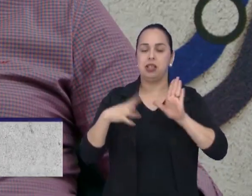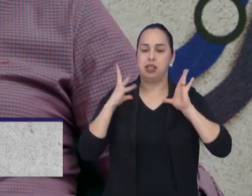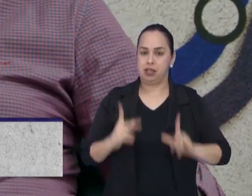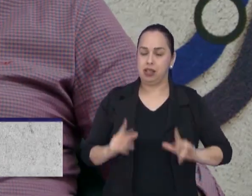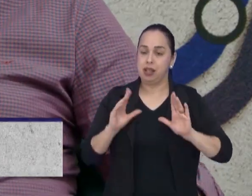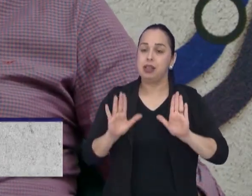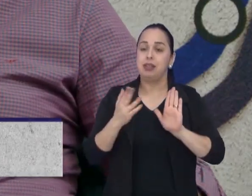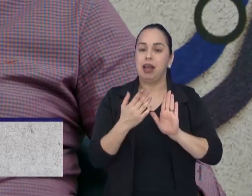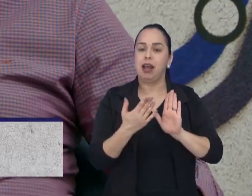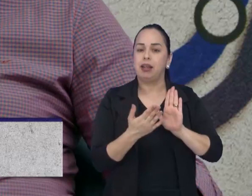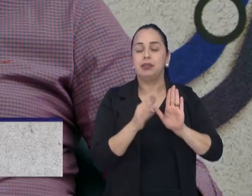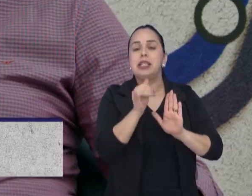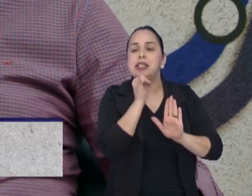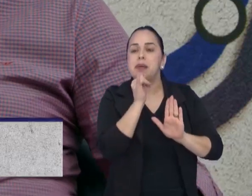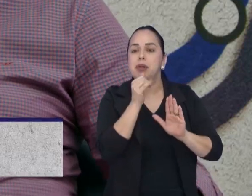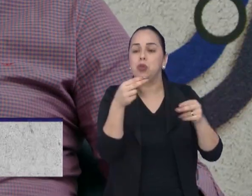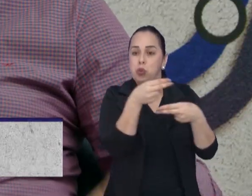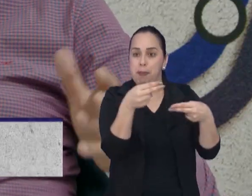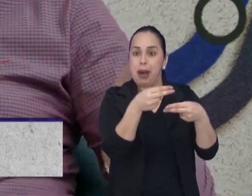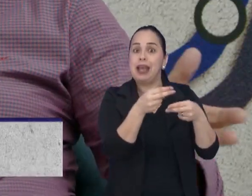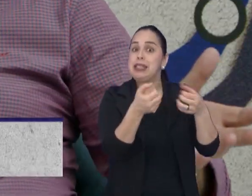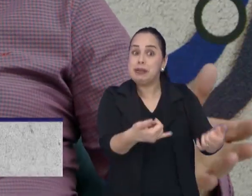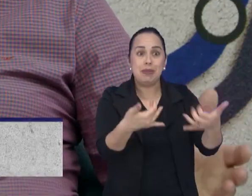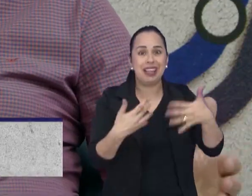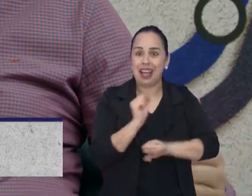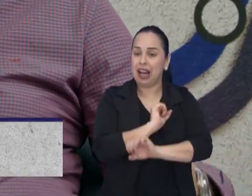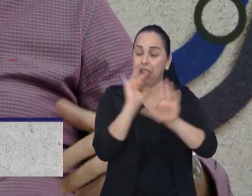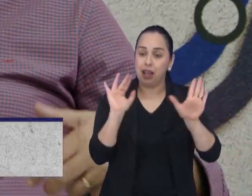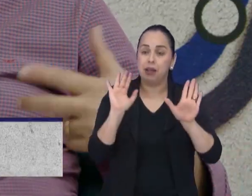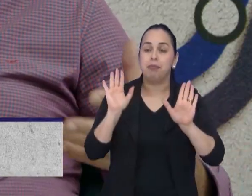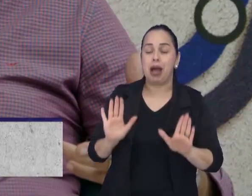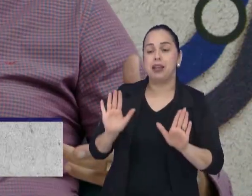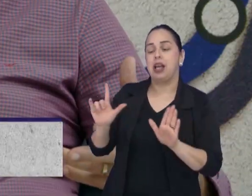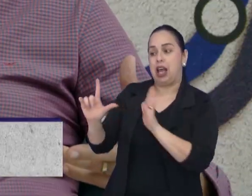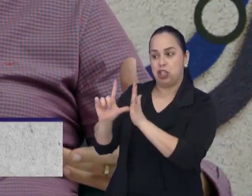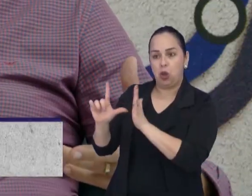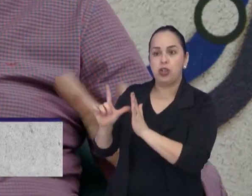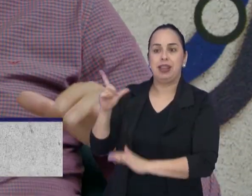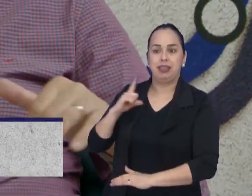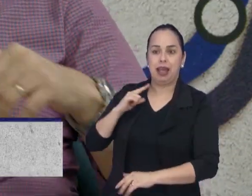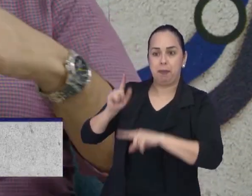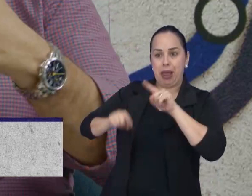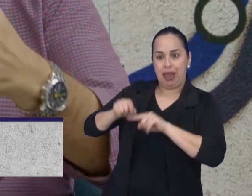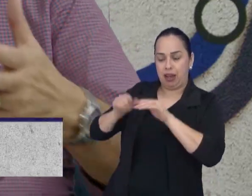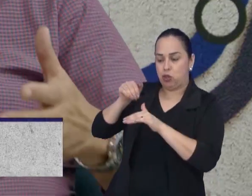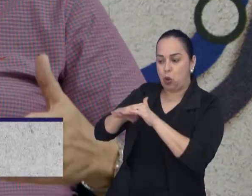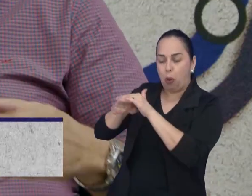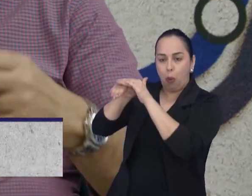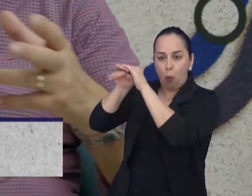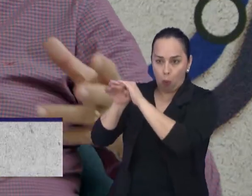explicado nas páginas, por exemplo, como eu já disse, do Sebrae. Agora, os comerciantes estão estocados. Estou falando na área